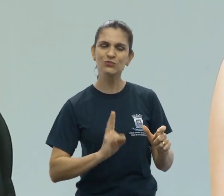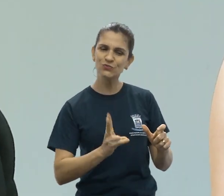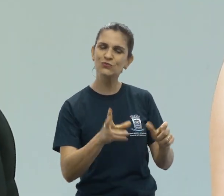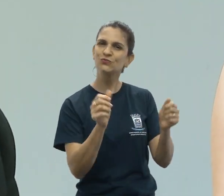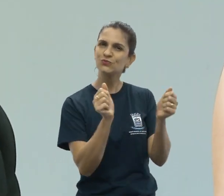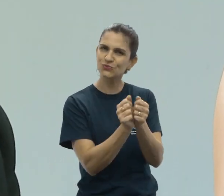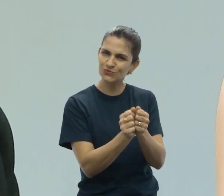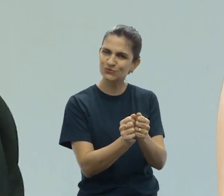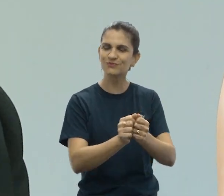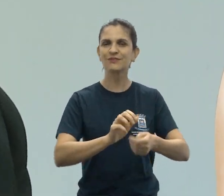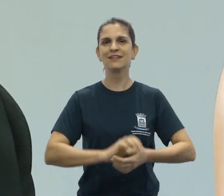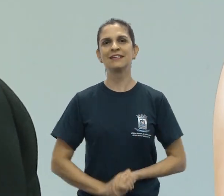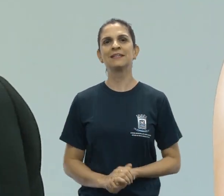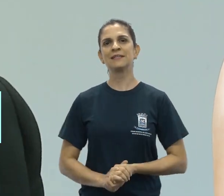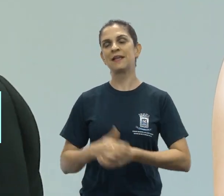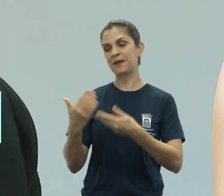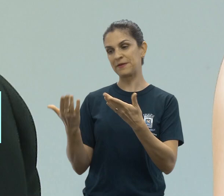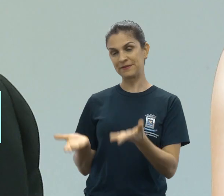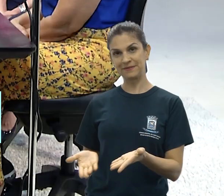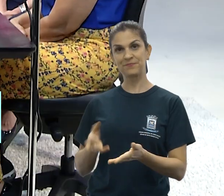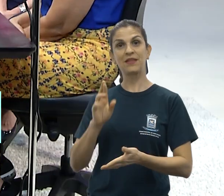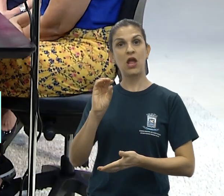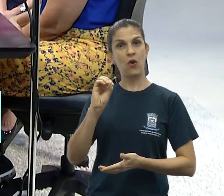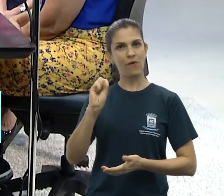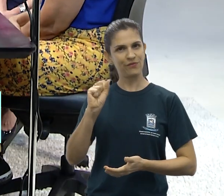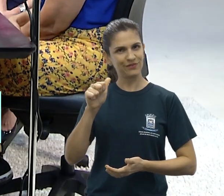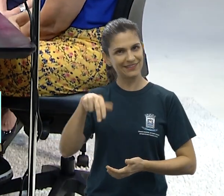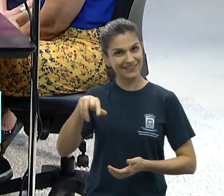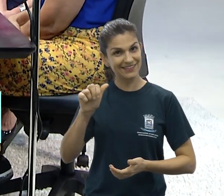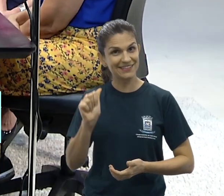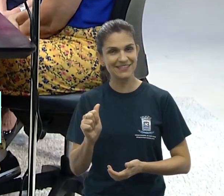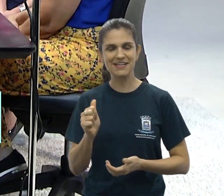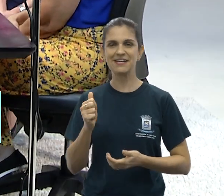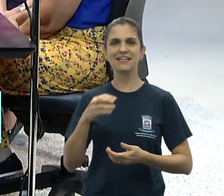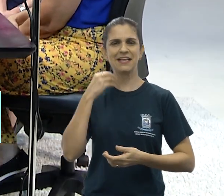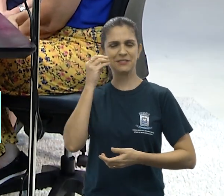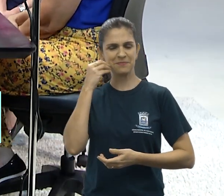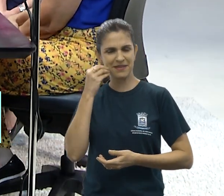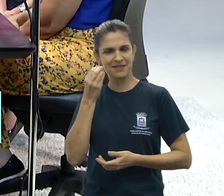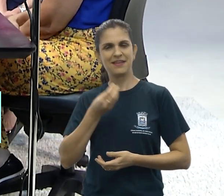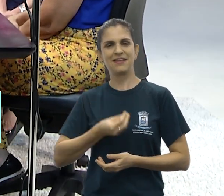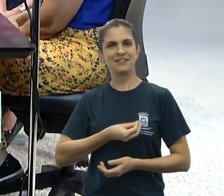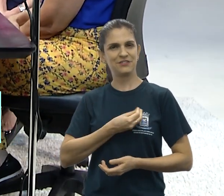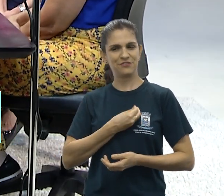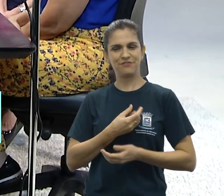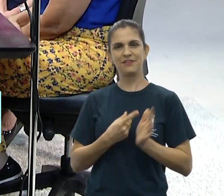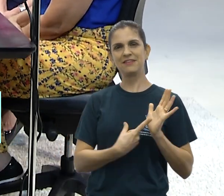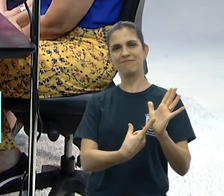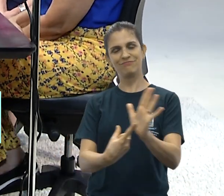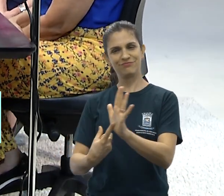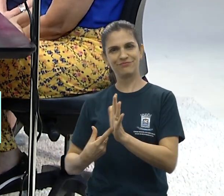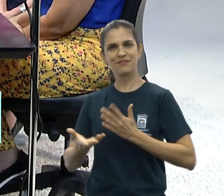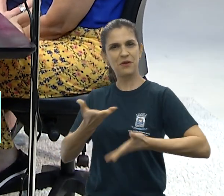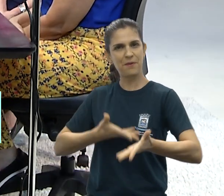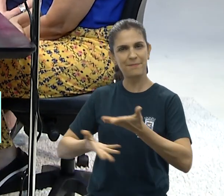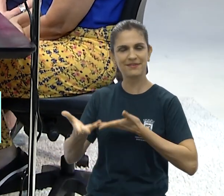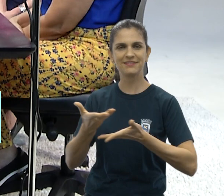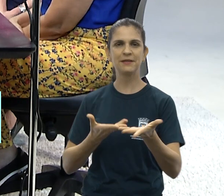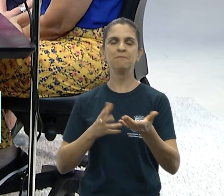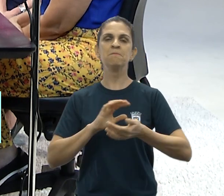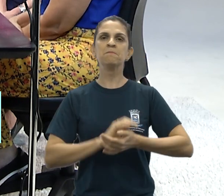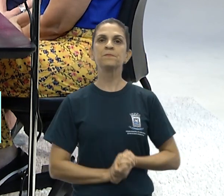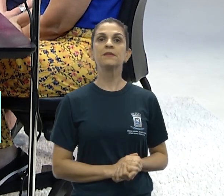nessa batalha, a te agradecer também a disposição de vir, falar da sua experiência, e antes da gente terminar, né, com o nosso podcast